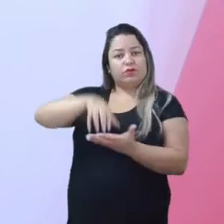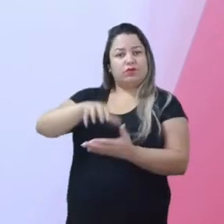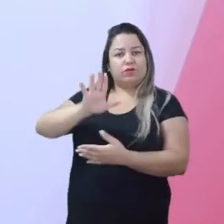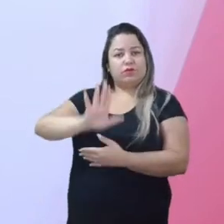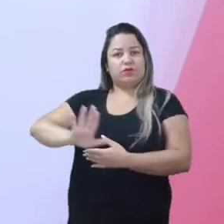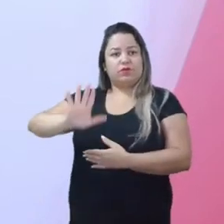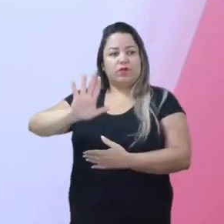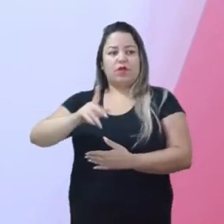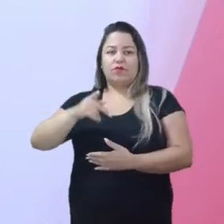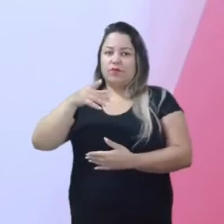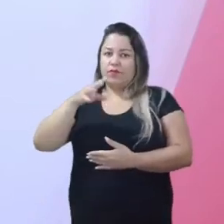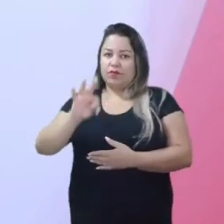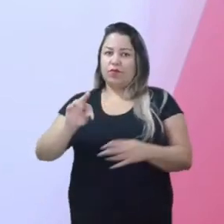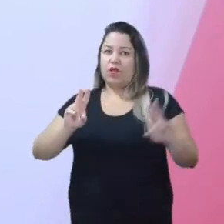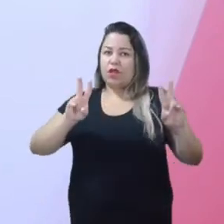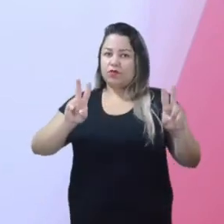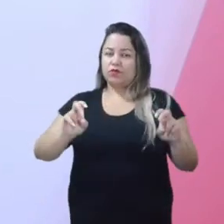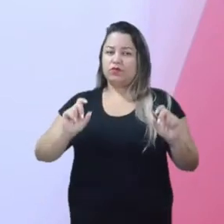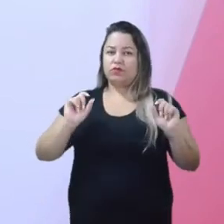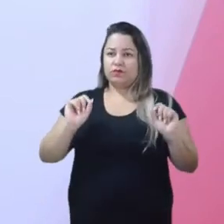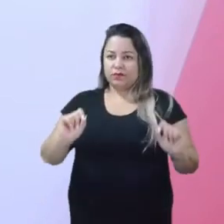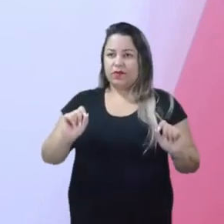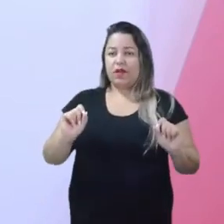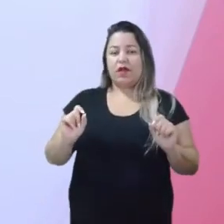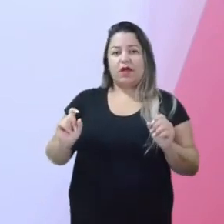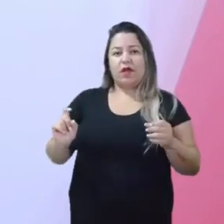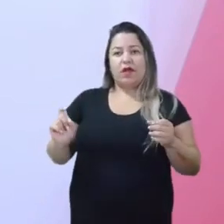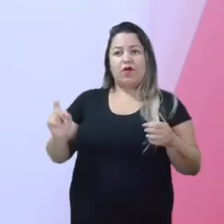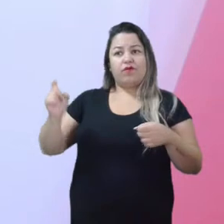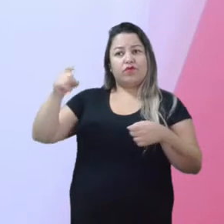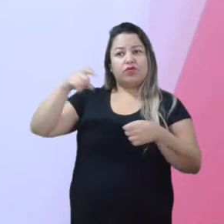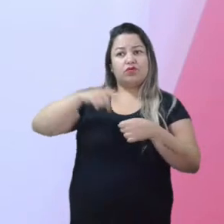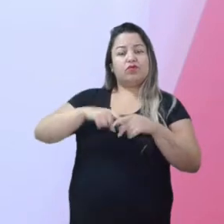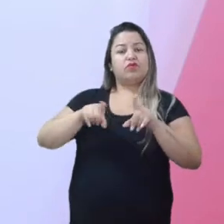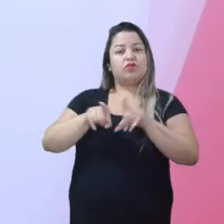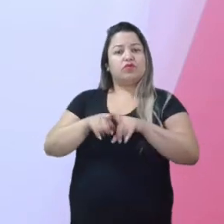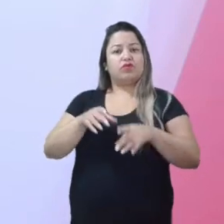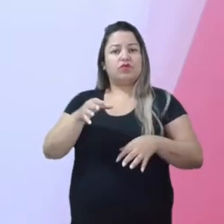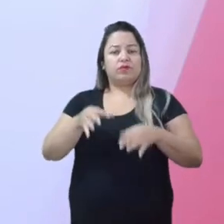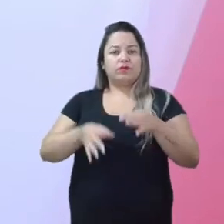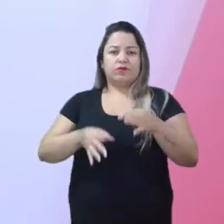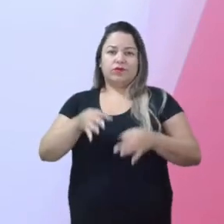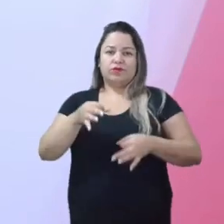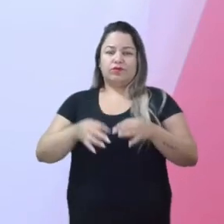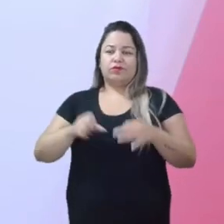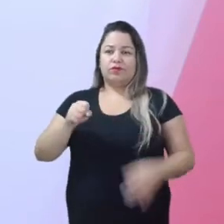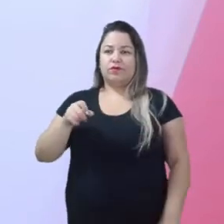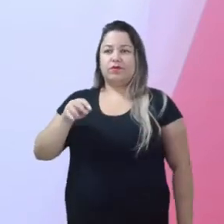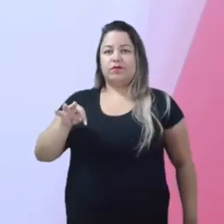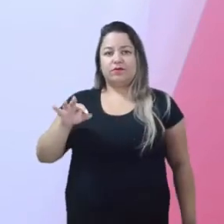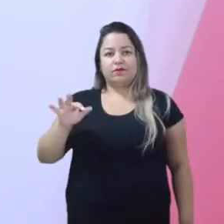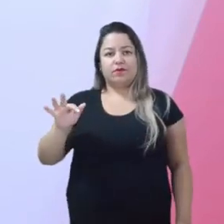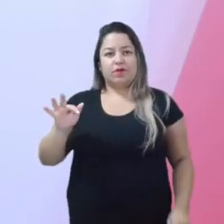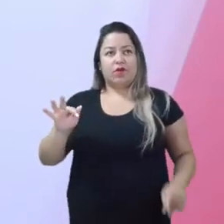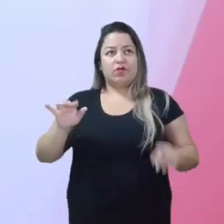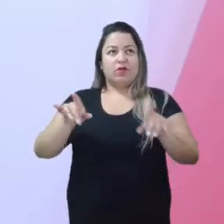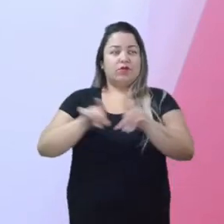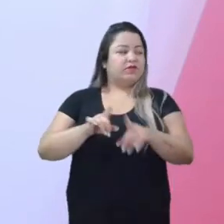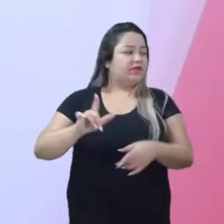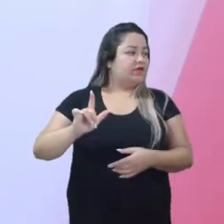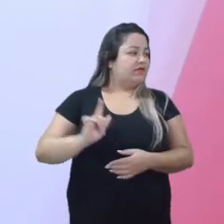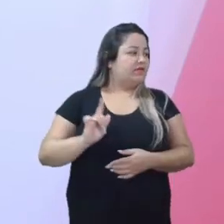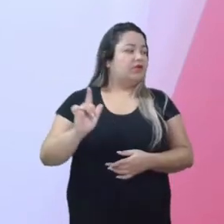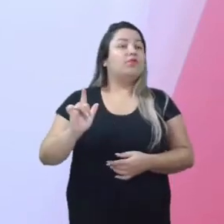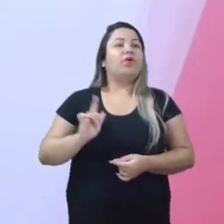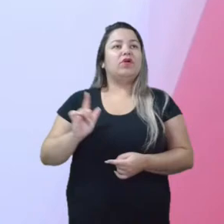assunto é sobre a retomada do julgamento no Supremo Tribunal Federal sobre a regulamentação